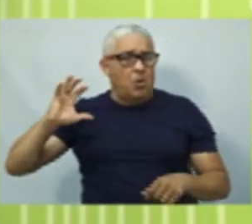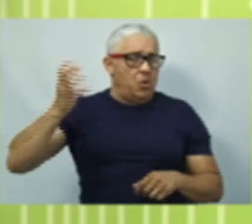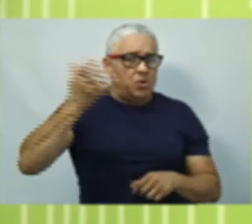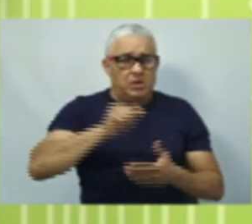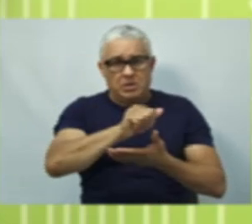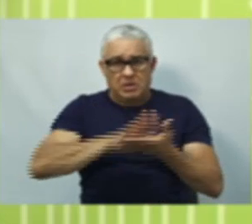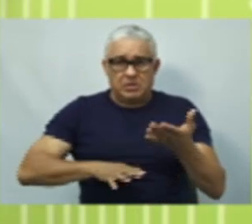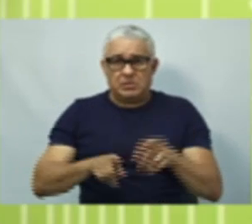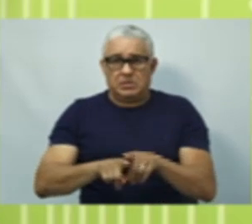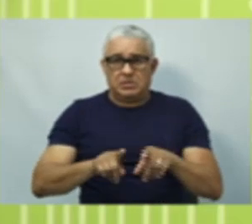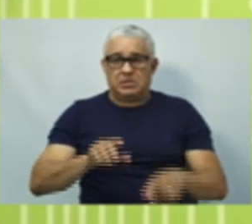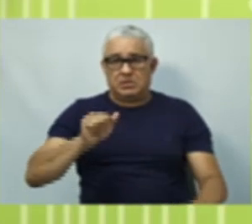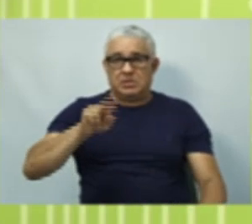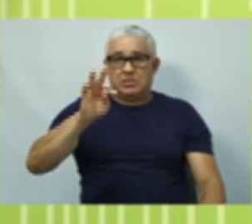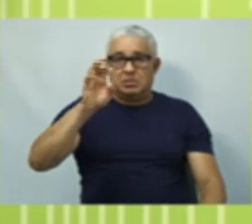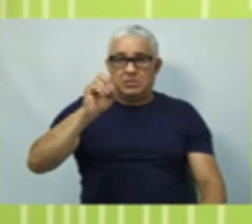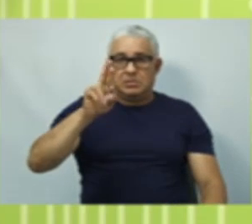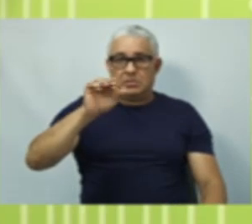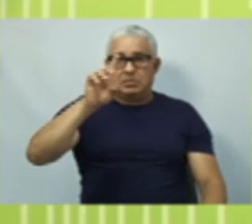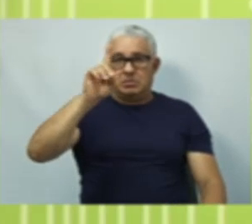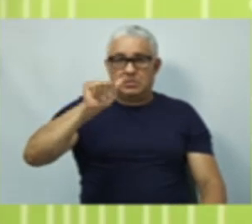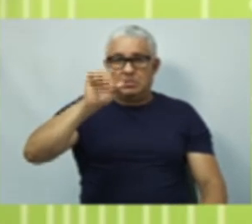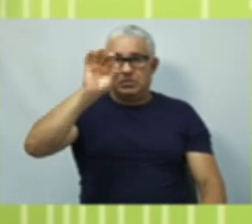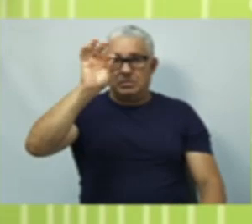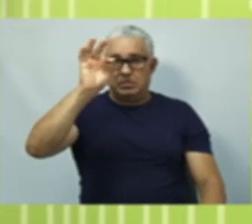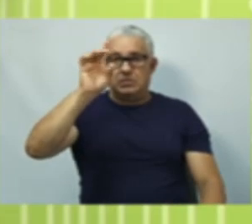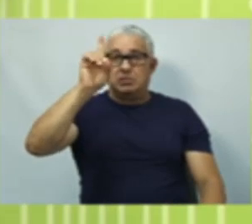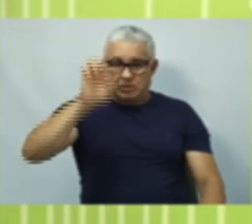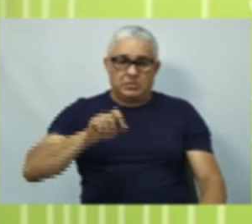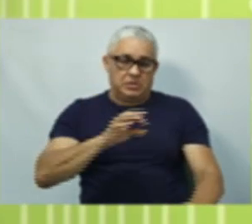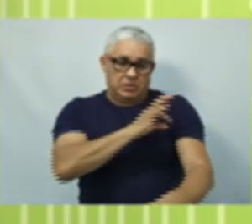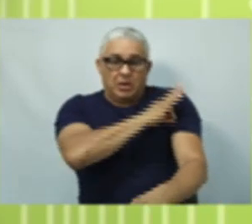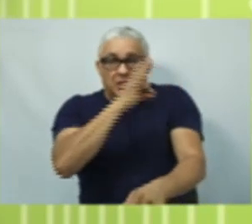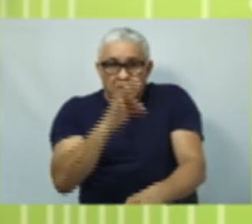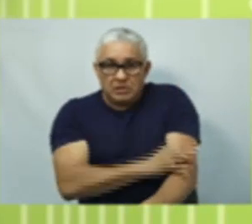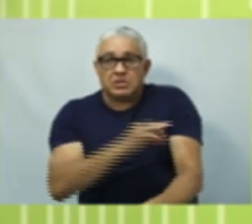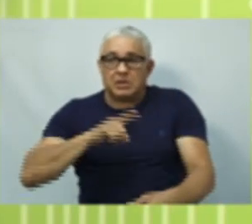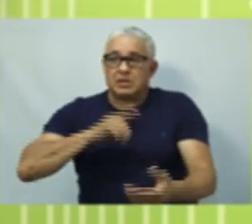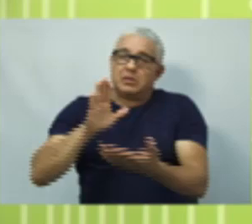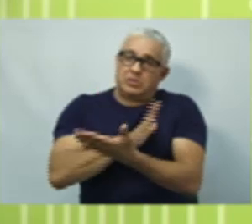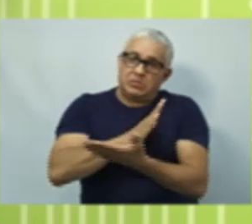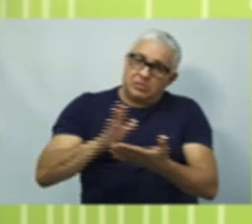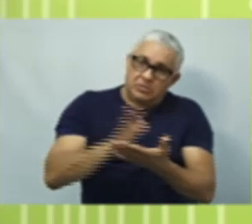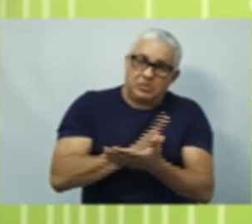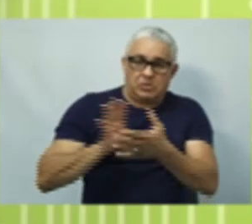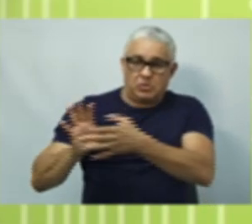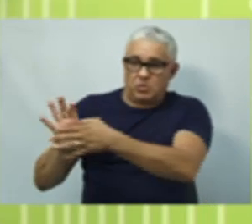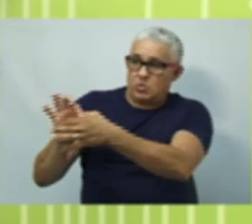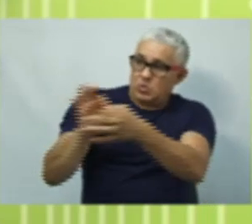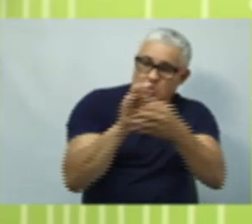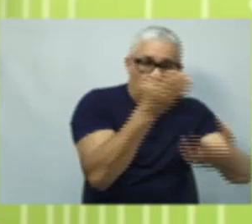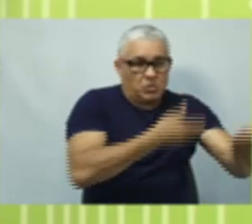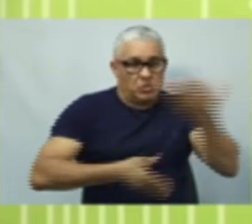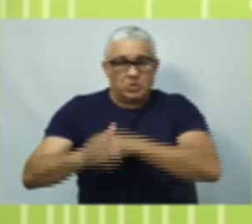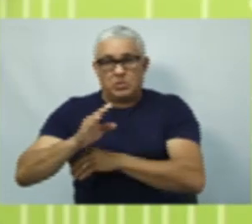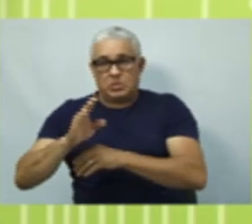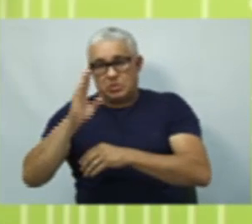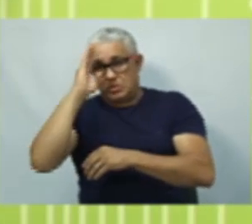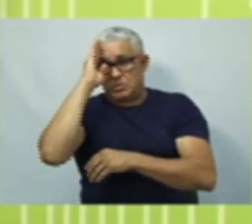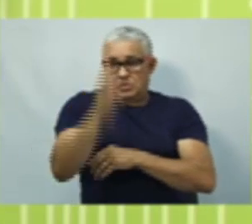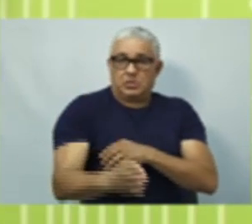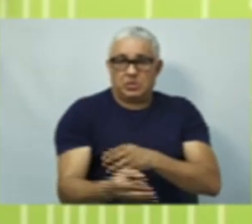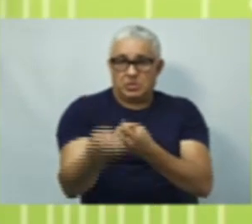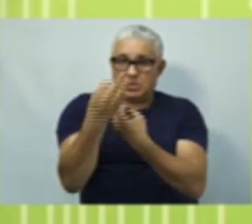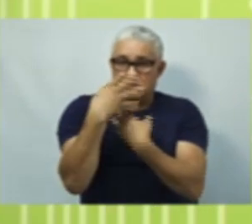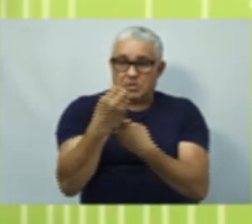atividade. Autoridade, nós temos alguns tipos aí que estão relacionados e vão estar nos direcionando para estar